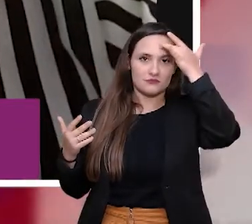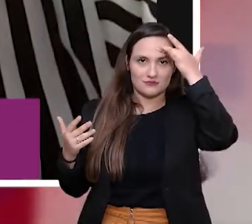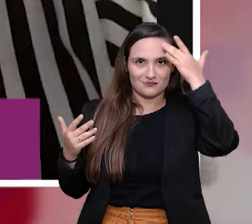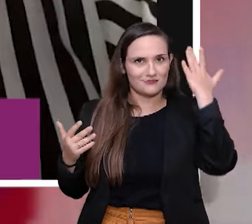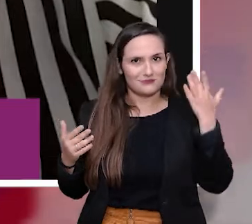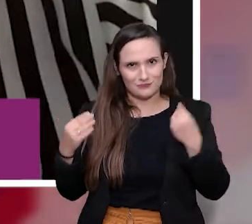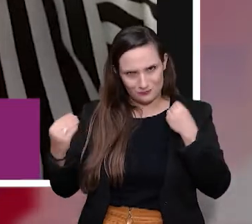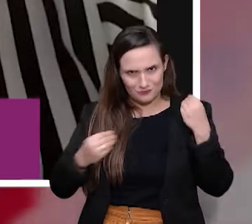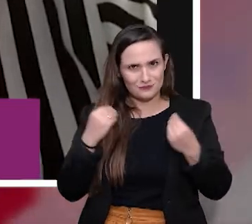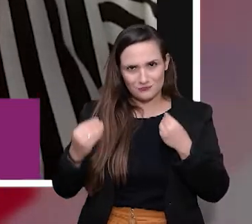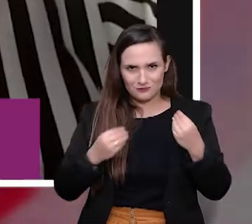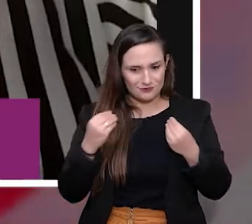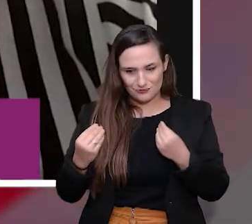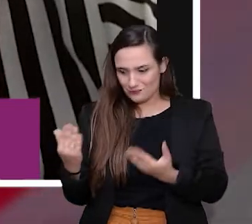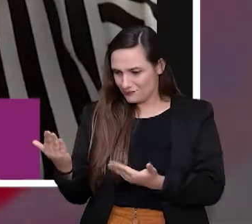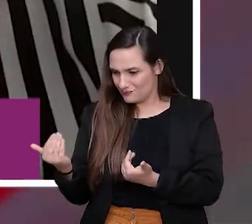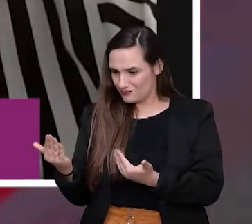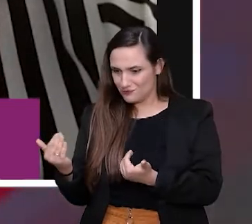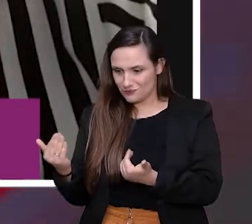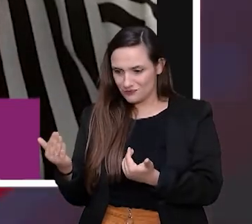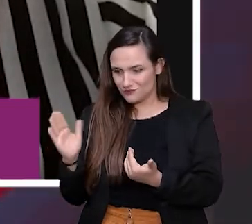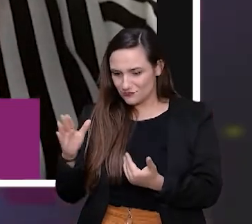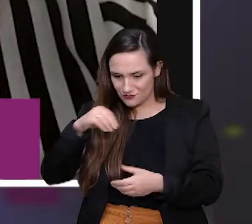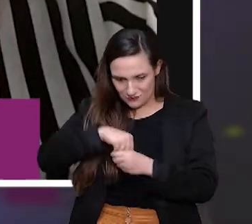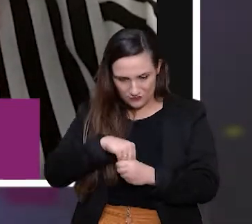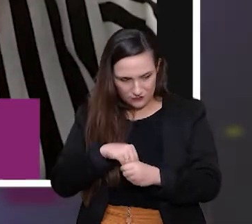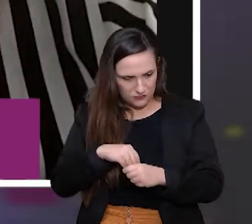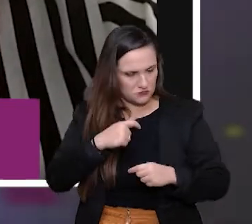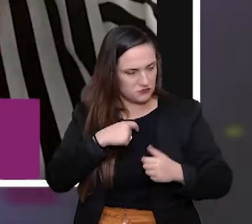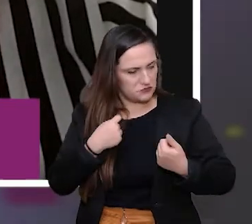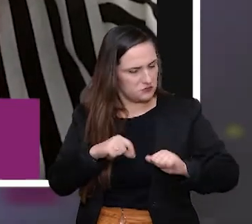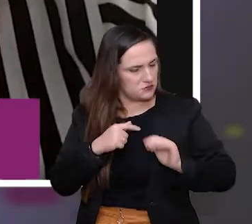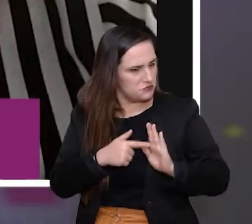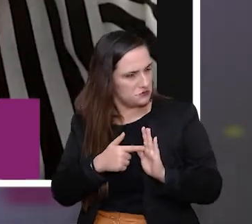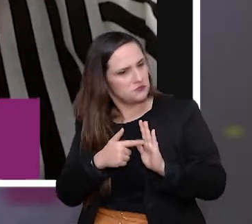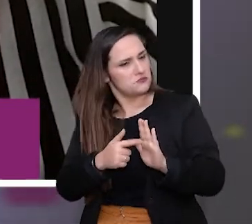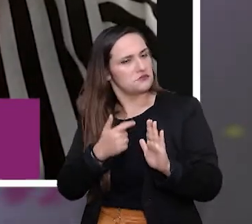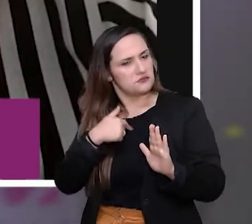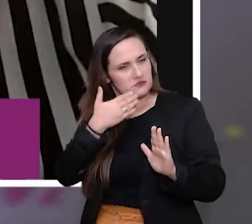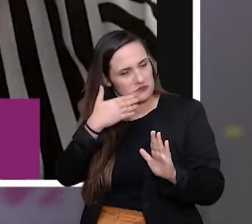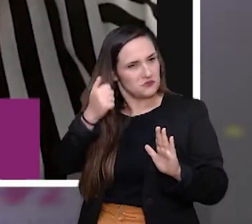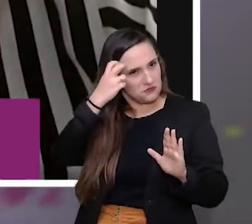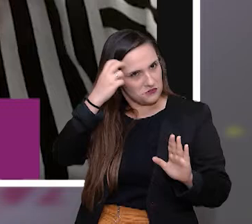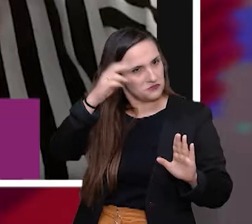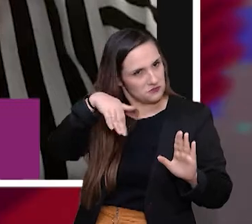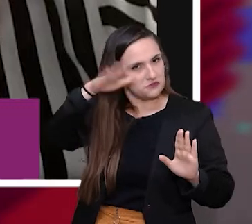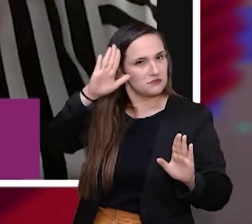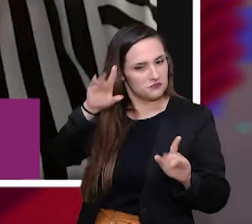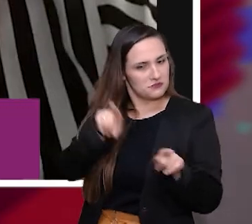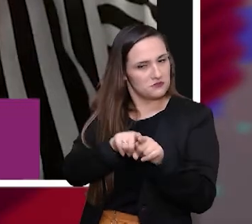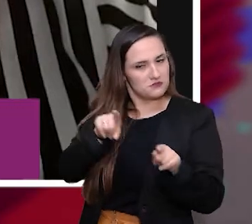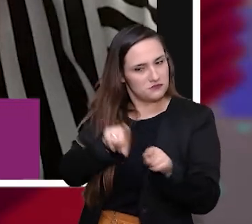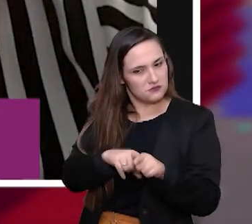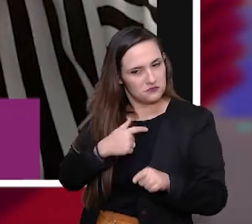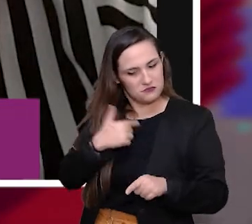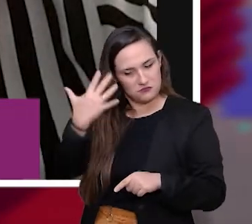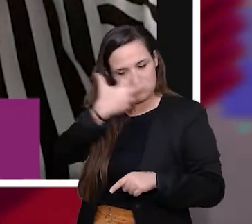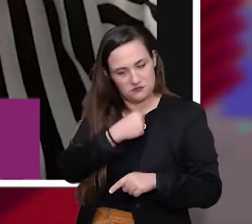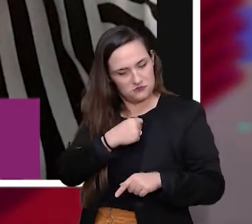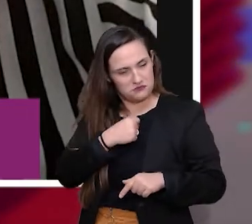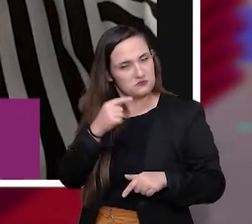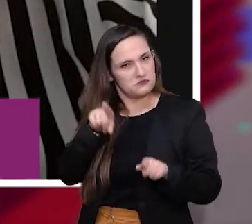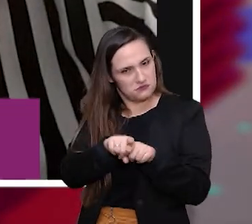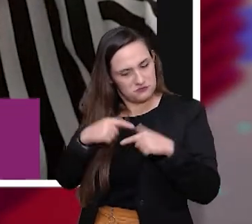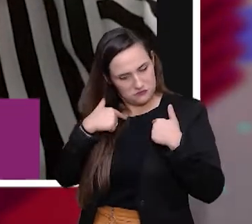já crescendo nesse ambiente, num ambiente em que ele tem que mostrar que ele não é só melhor intelectualmente, mas que ele é melhor também em